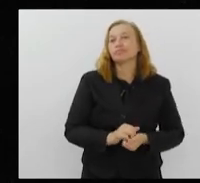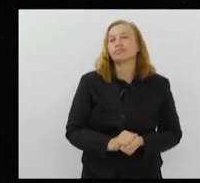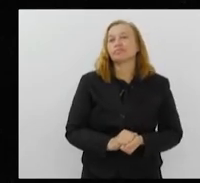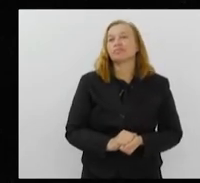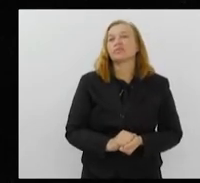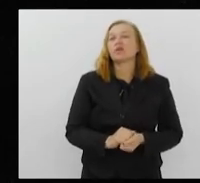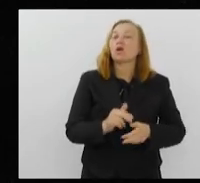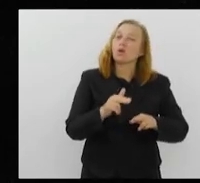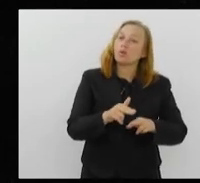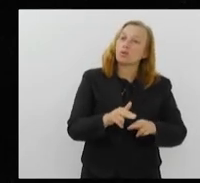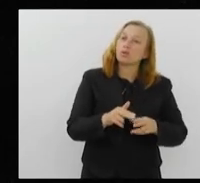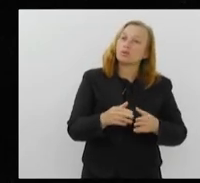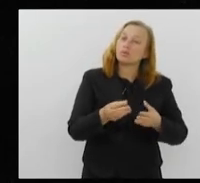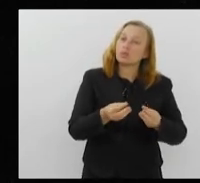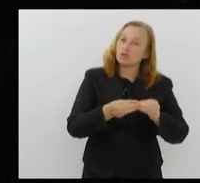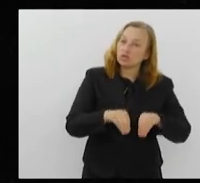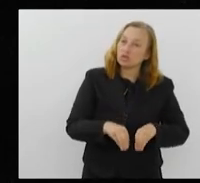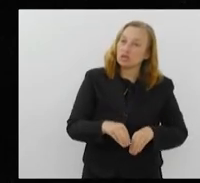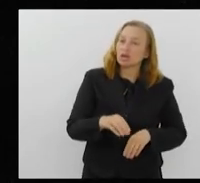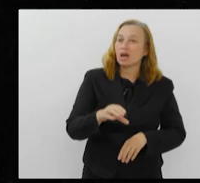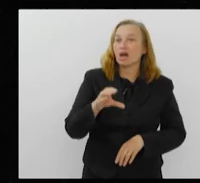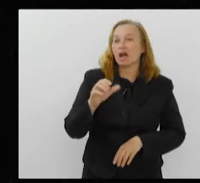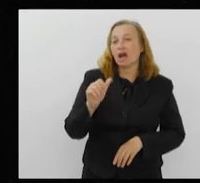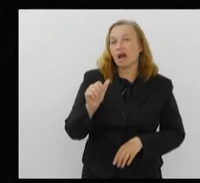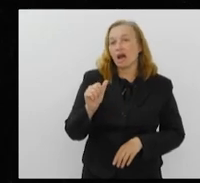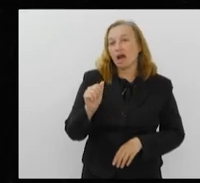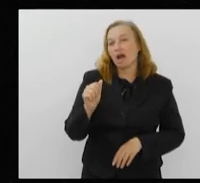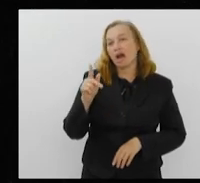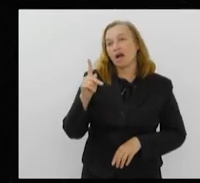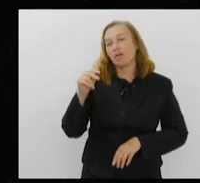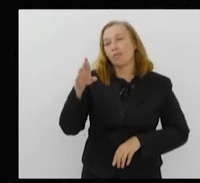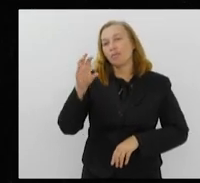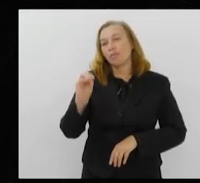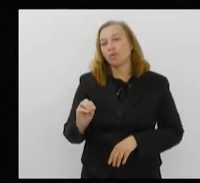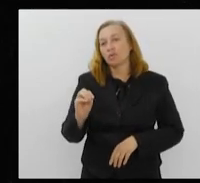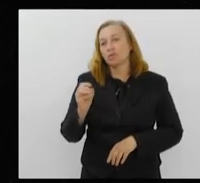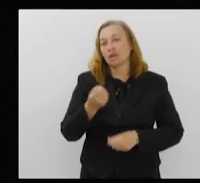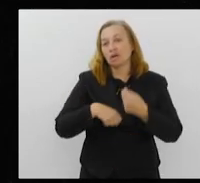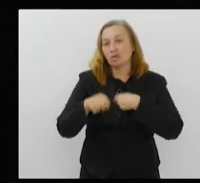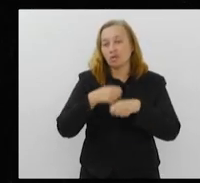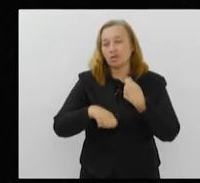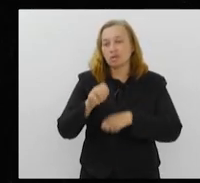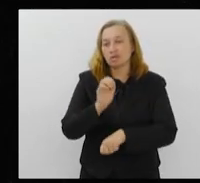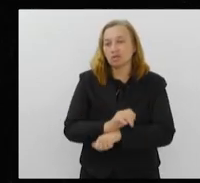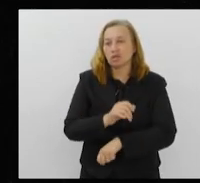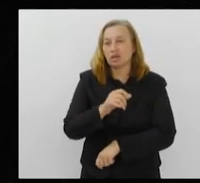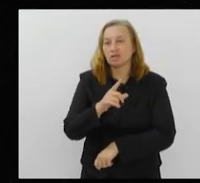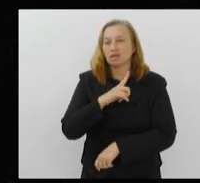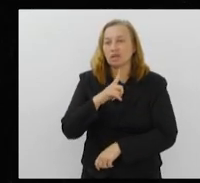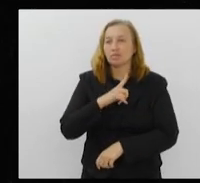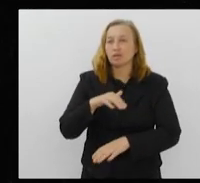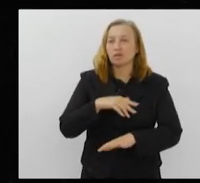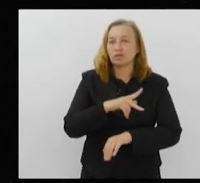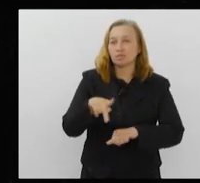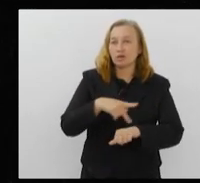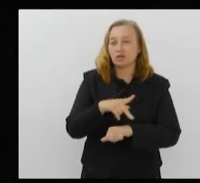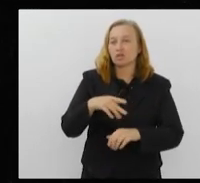agronegócio, causado pelas grandes extensões de propriedades que nós temos aqui no estado e em todo o país.